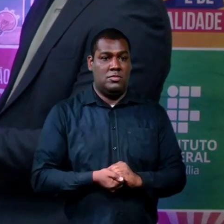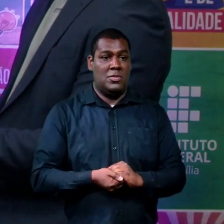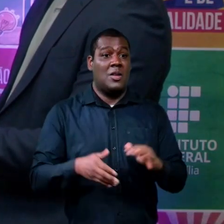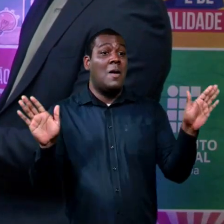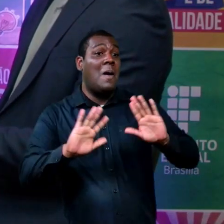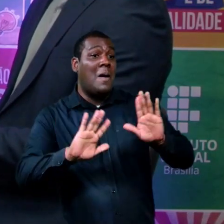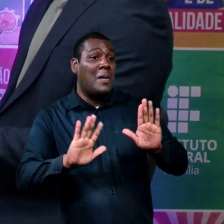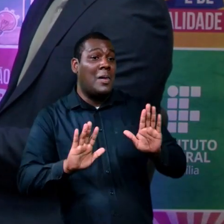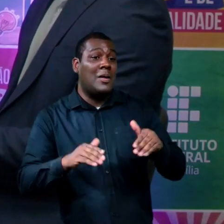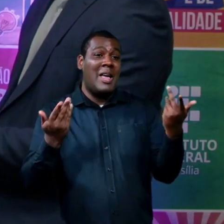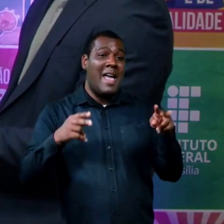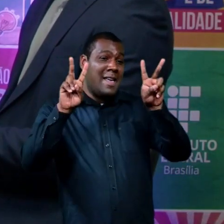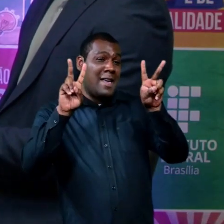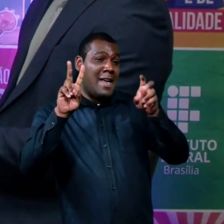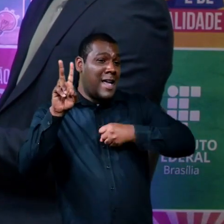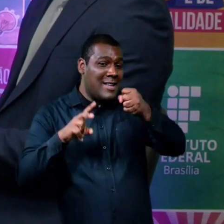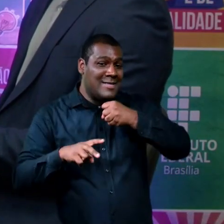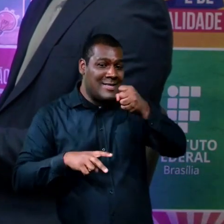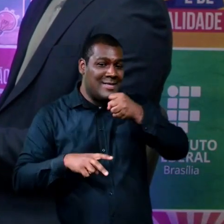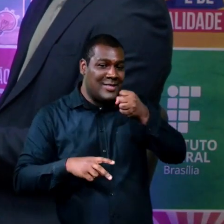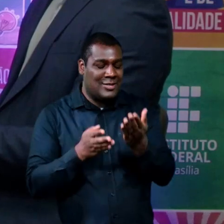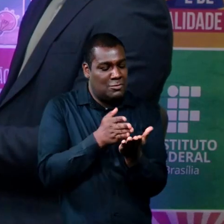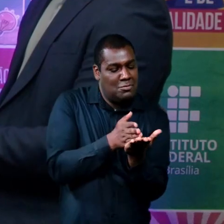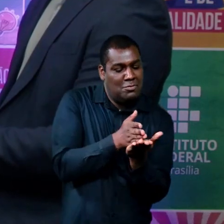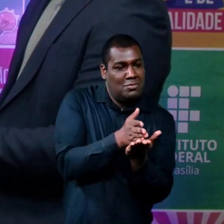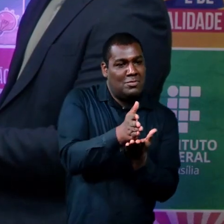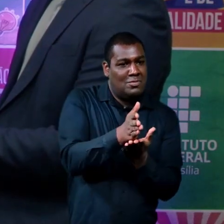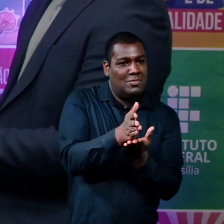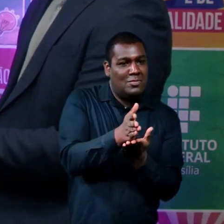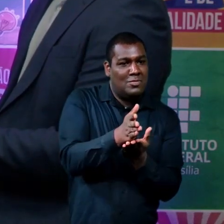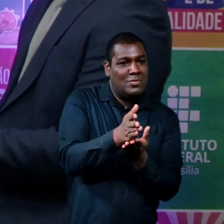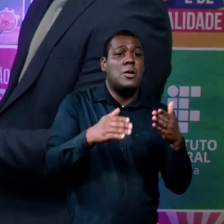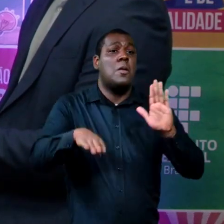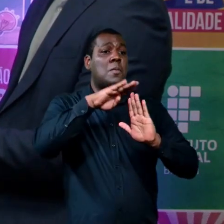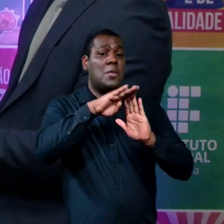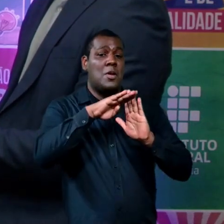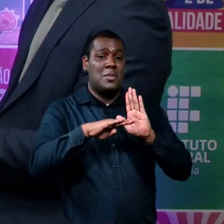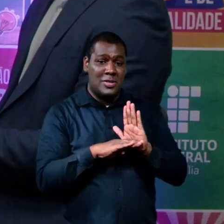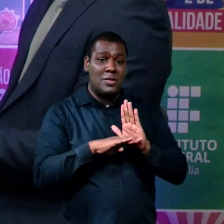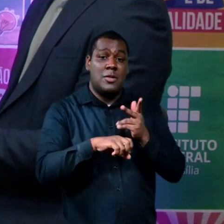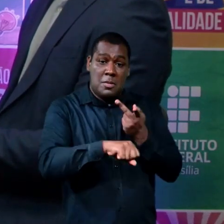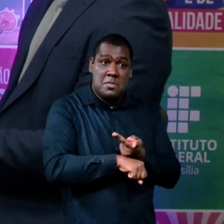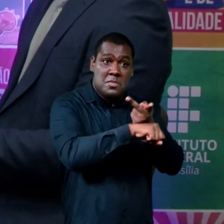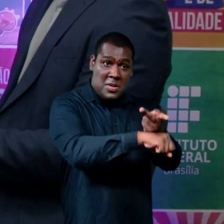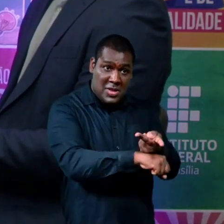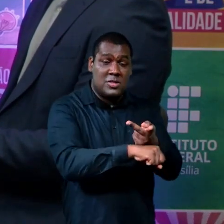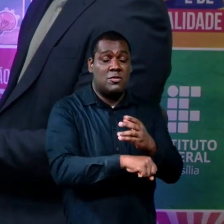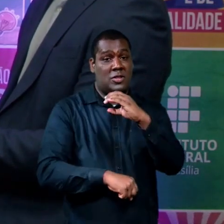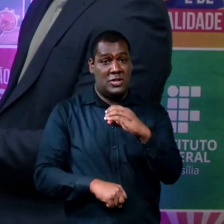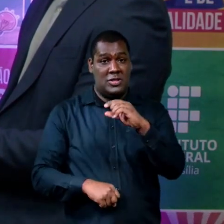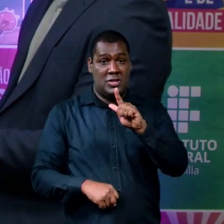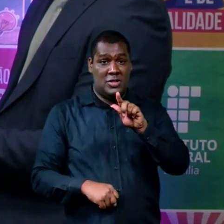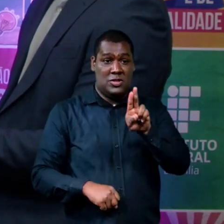Olá, este é o Integritude, o podcast Integridade com Atitude, um programa que já foi premiado pela Controladoria Geral